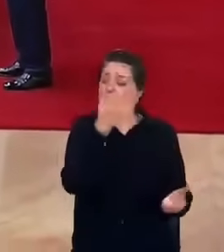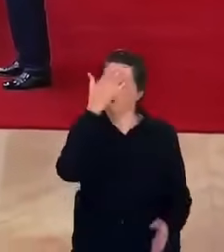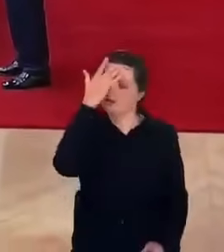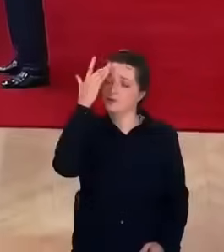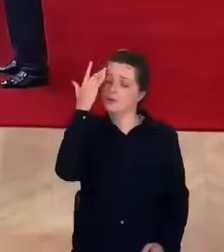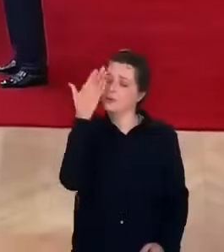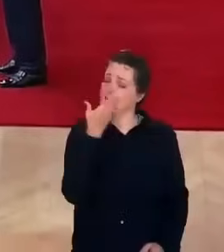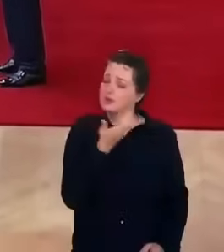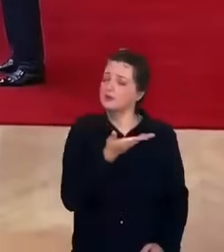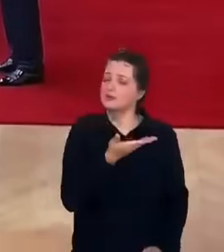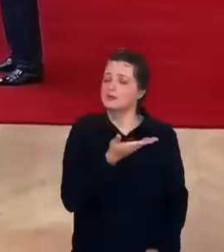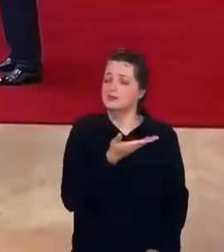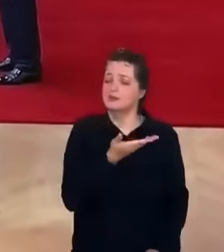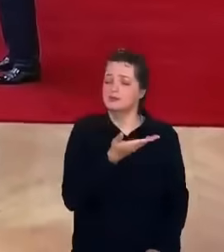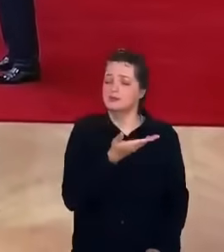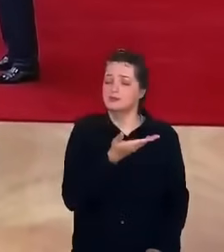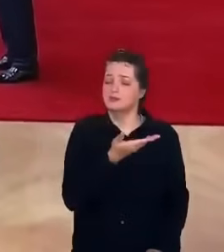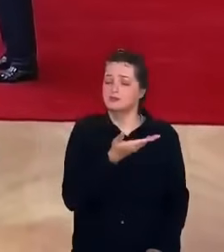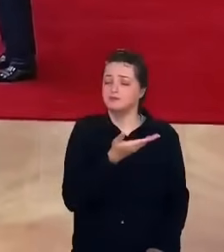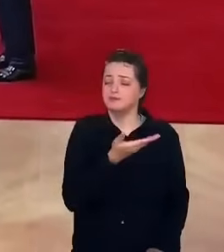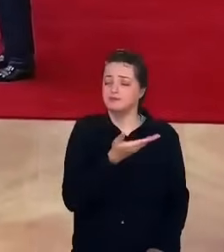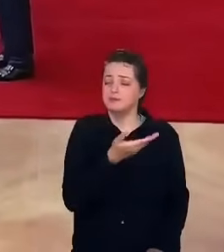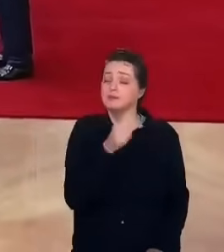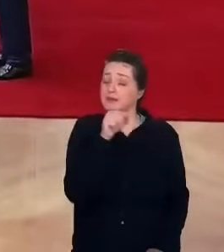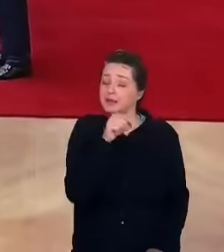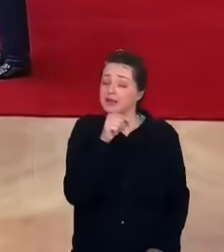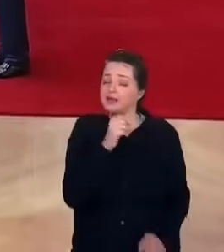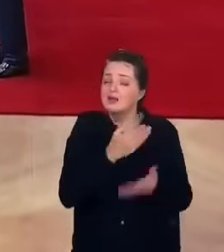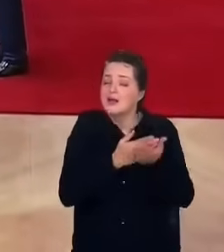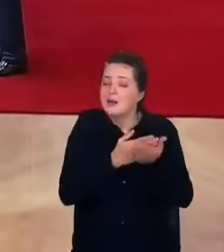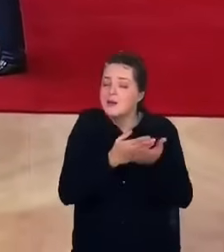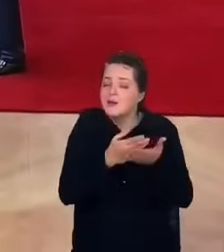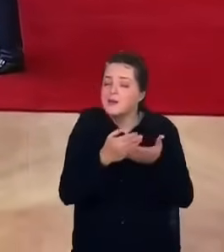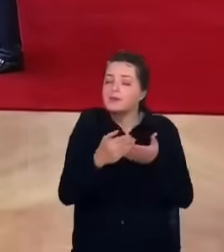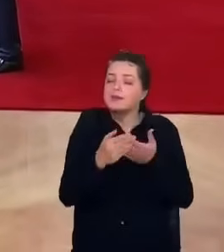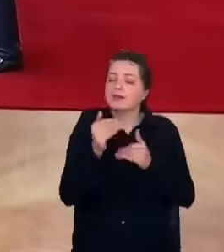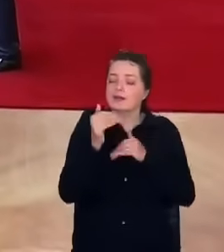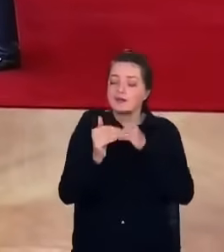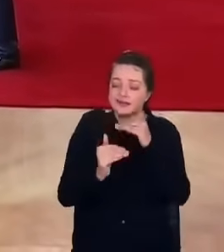pessoa, dá os primeiros passos